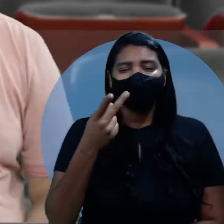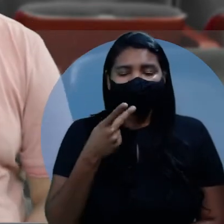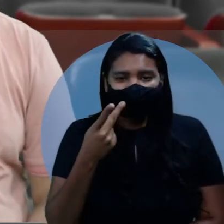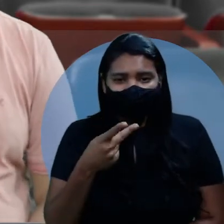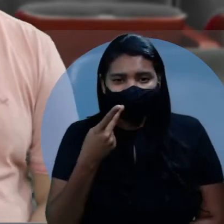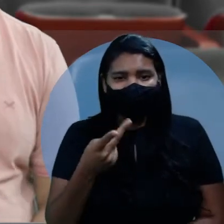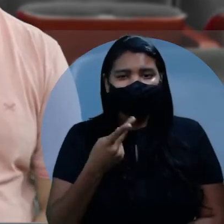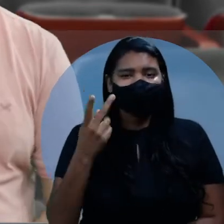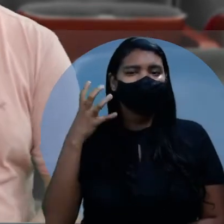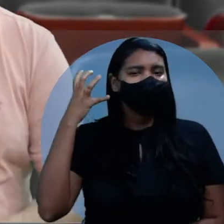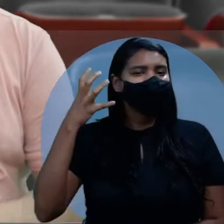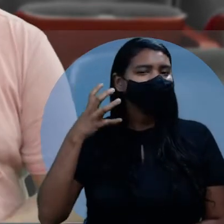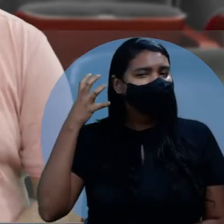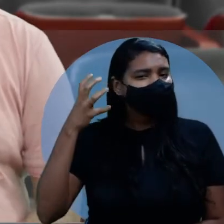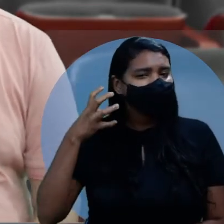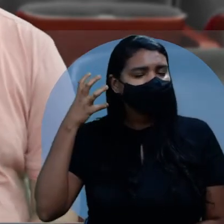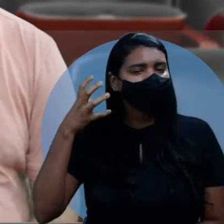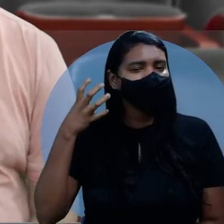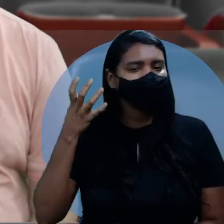isso? Isso, com som.